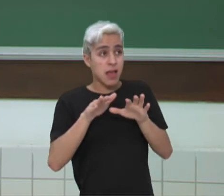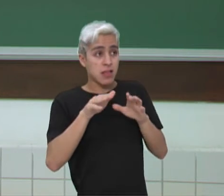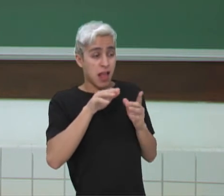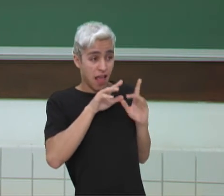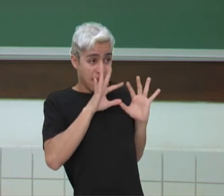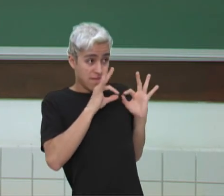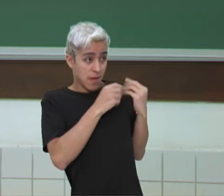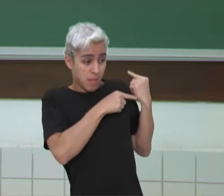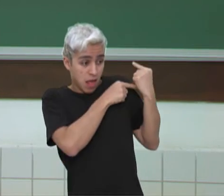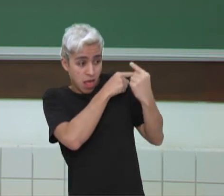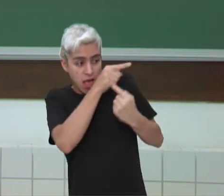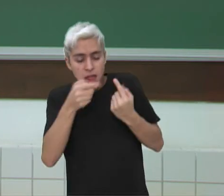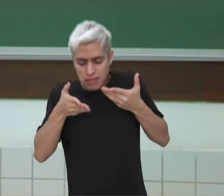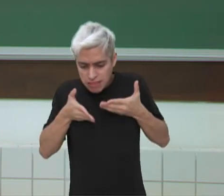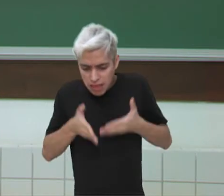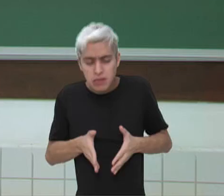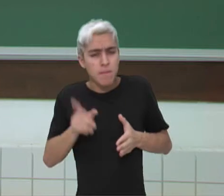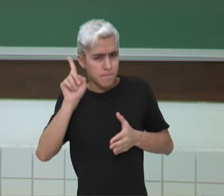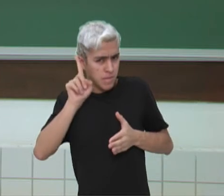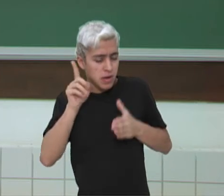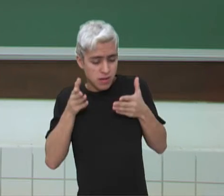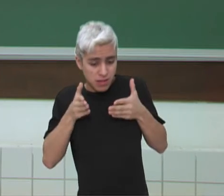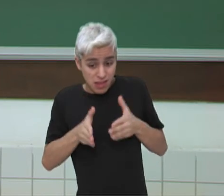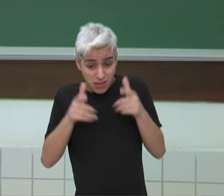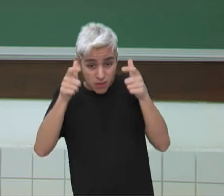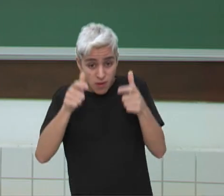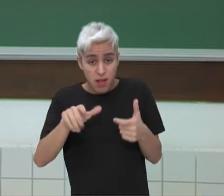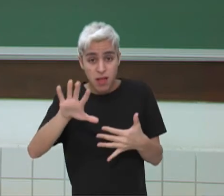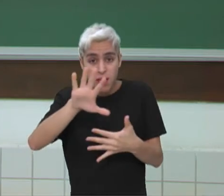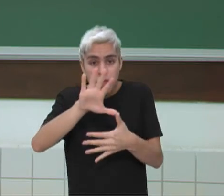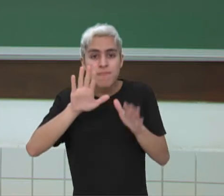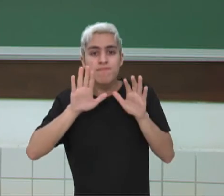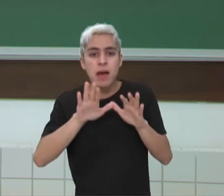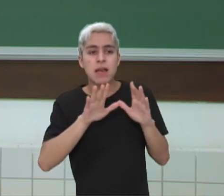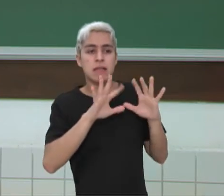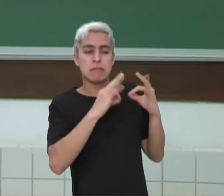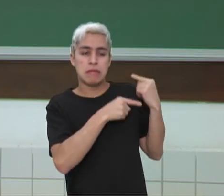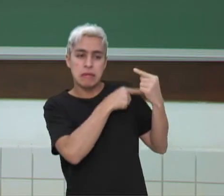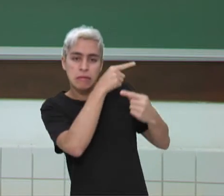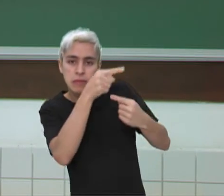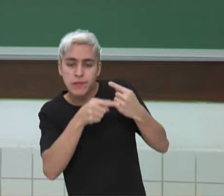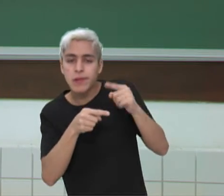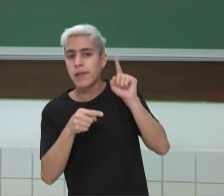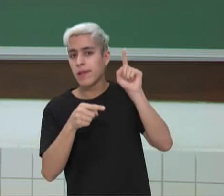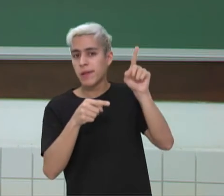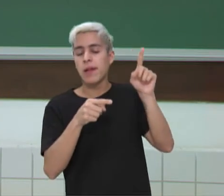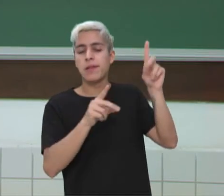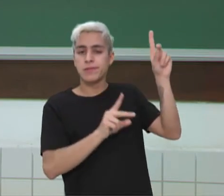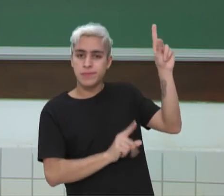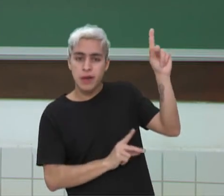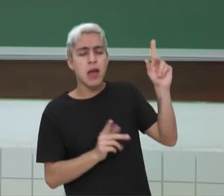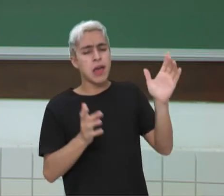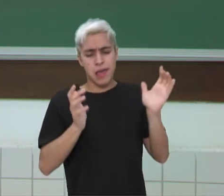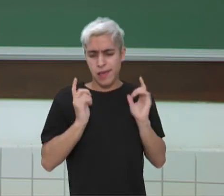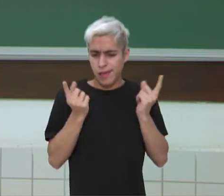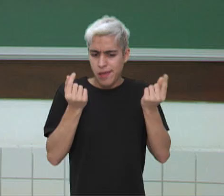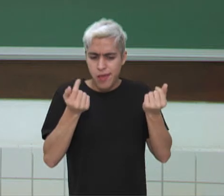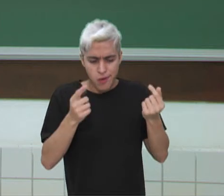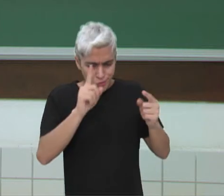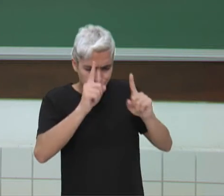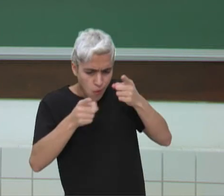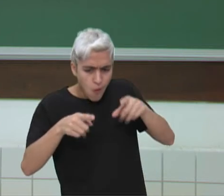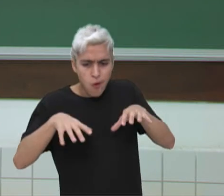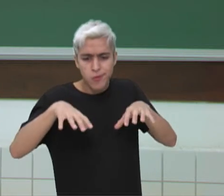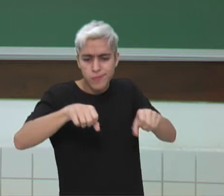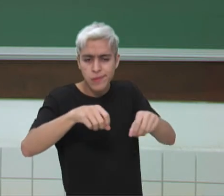crioulos, brancos nascidos na colônia, mas descendentes de espanhóis, ricos, proprietários de terra, proprietários